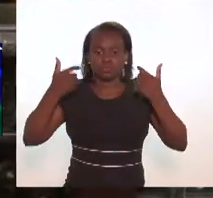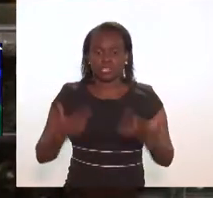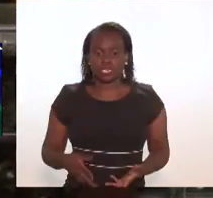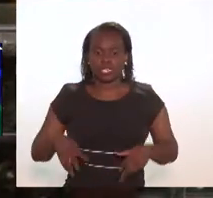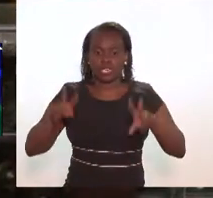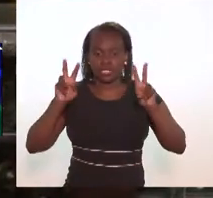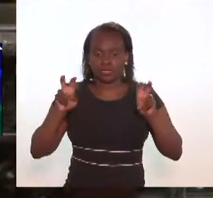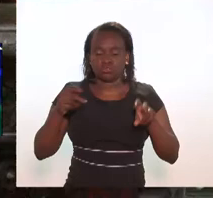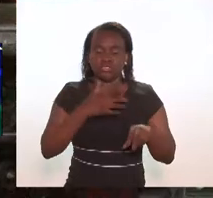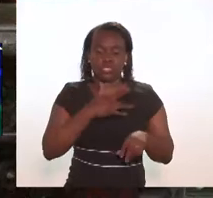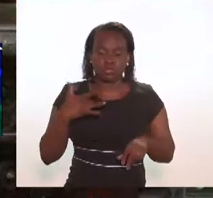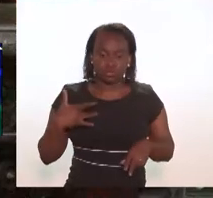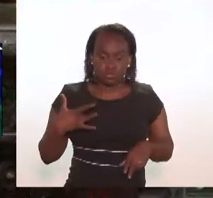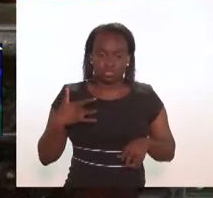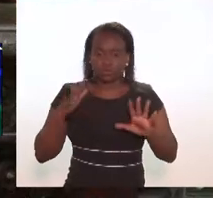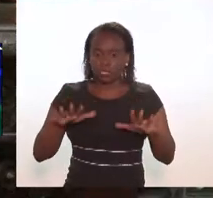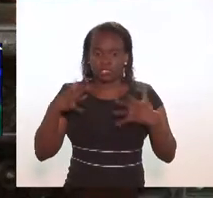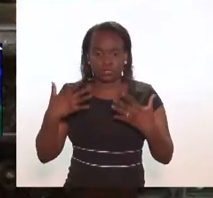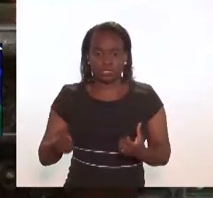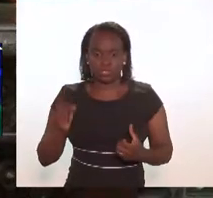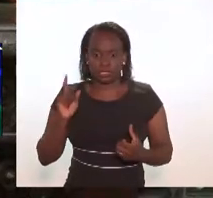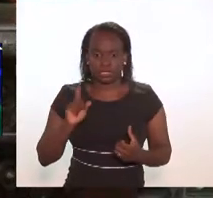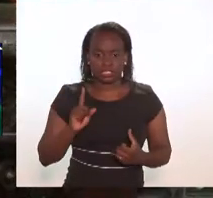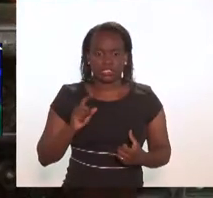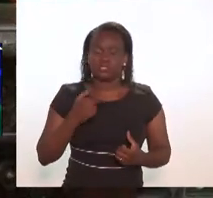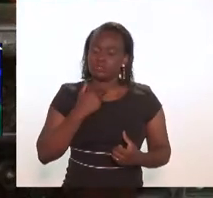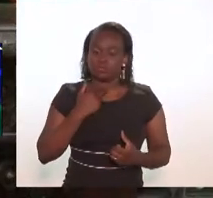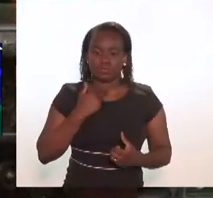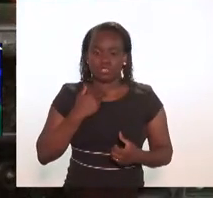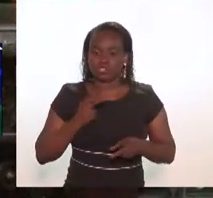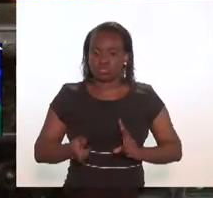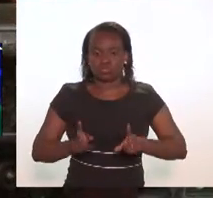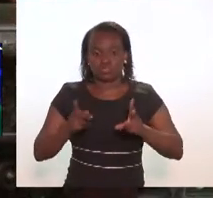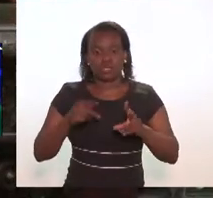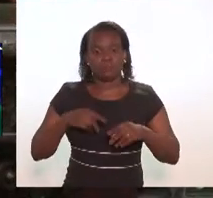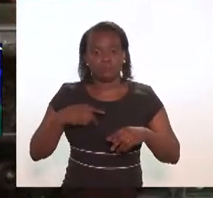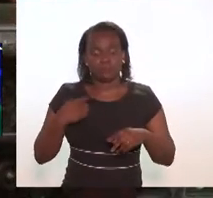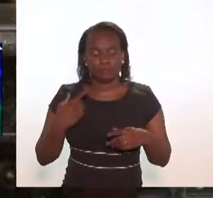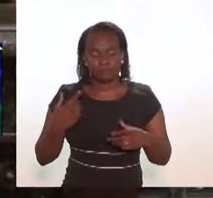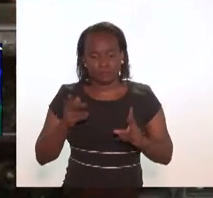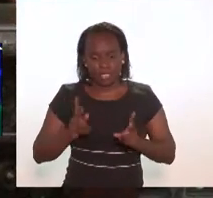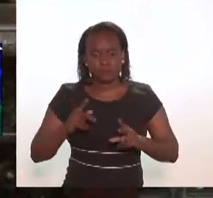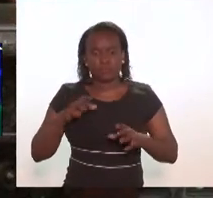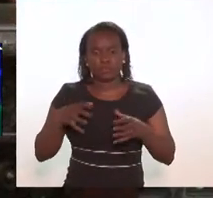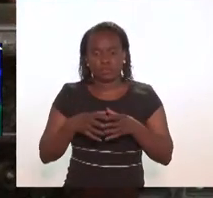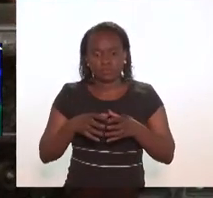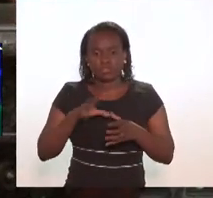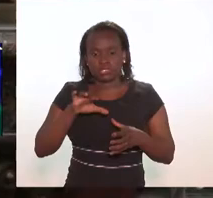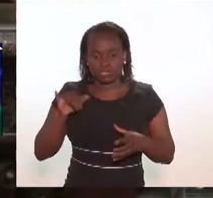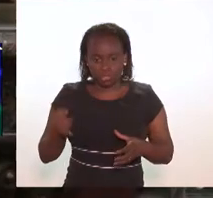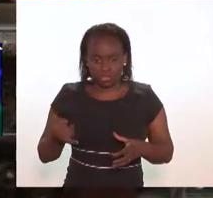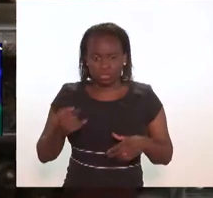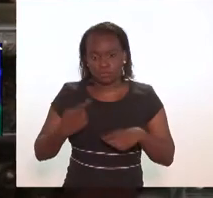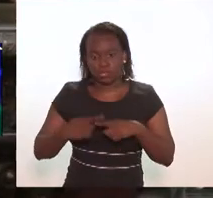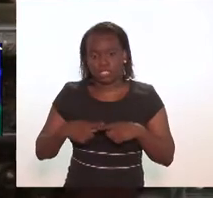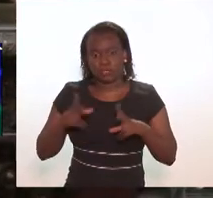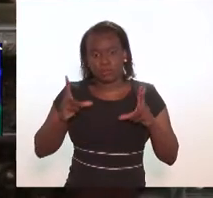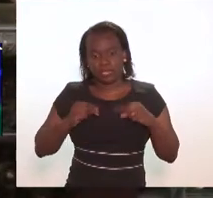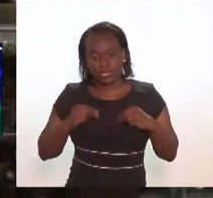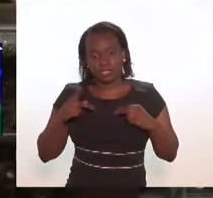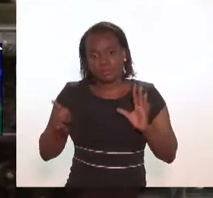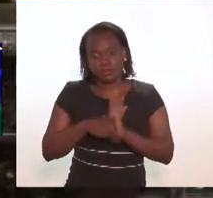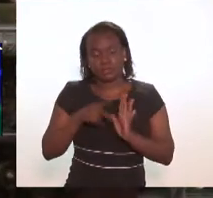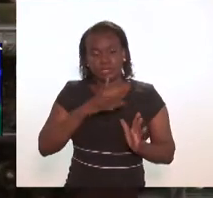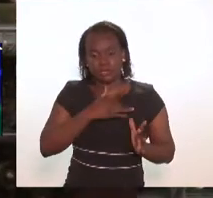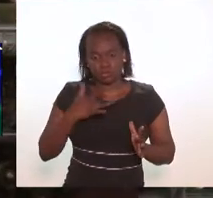da saúde e for contrária, não pode prosseguir mesmo a comissão de Constituição e Justiça dando, porque o mérito se fala de